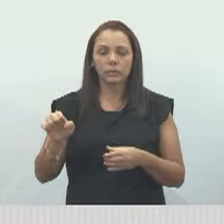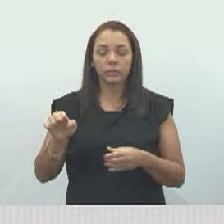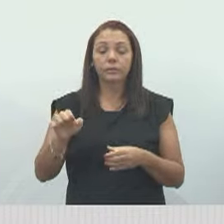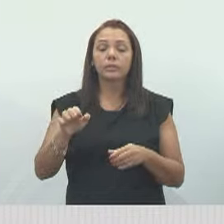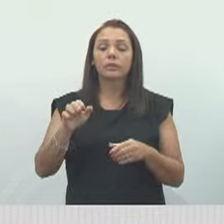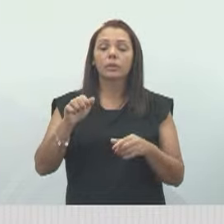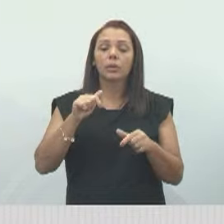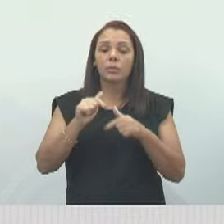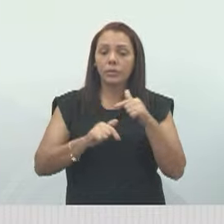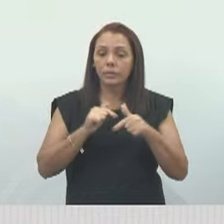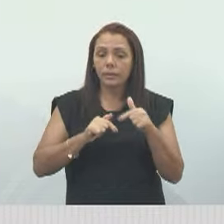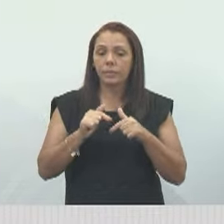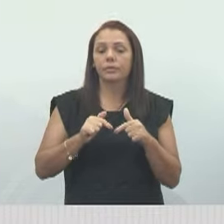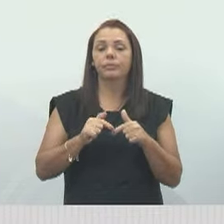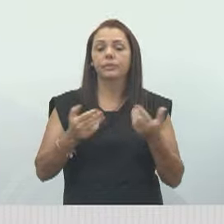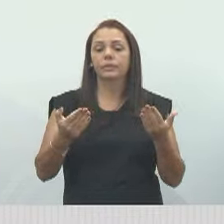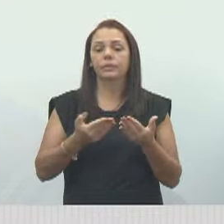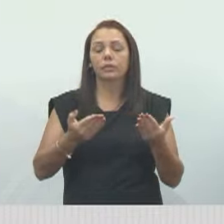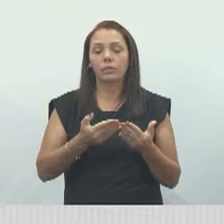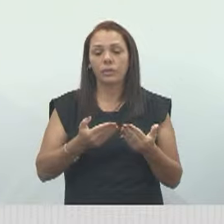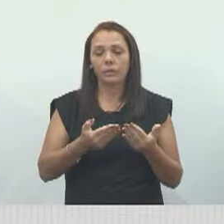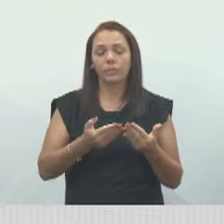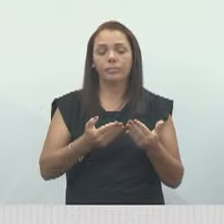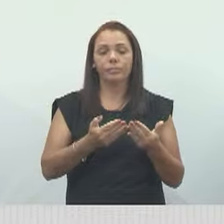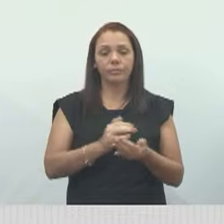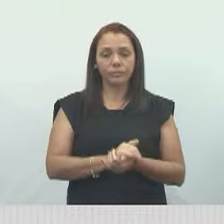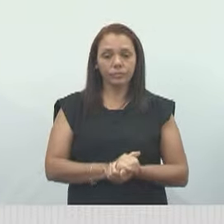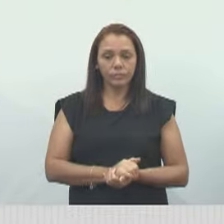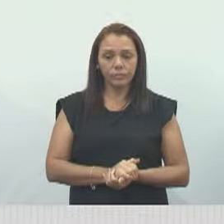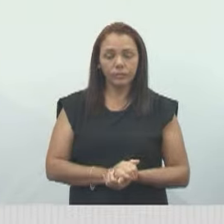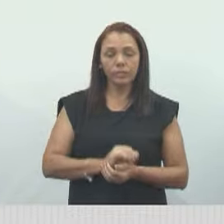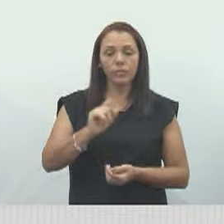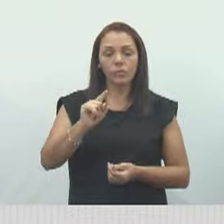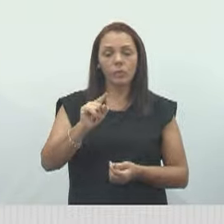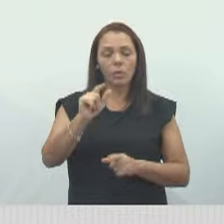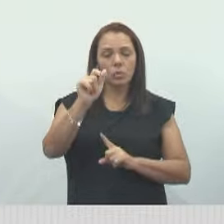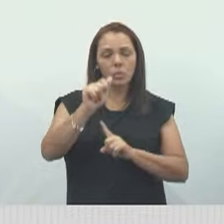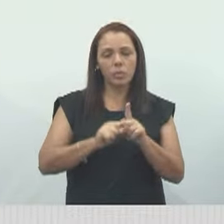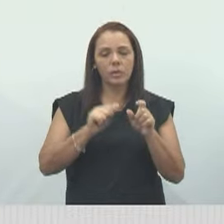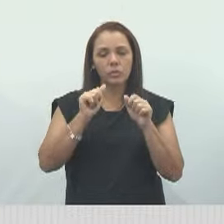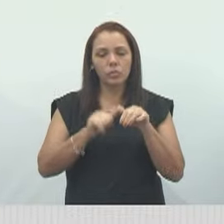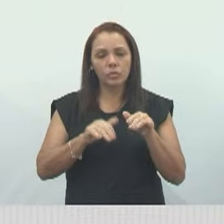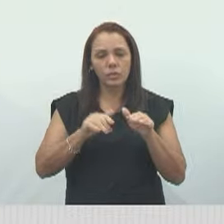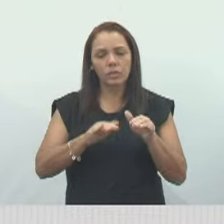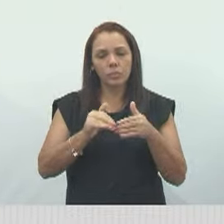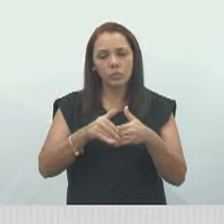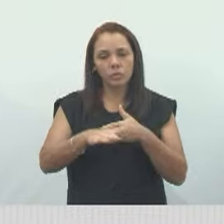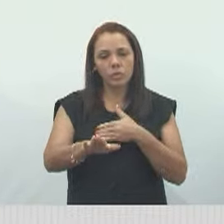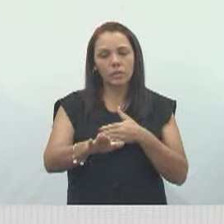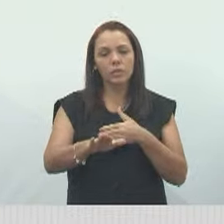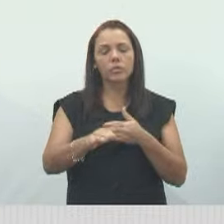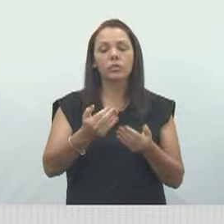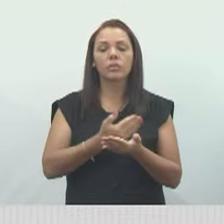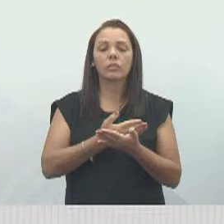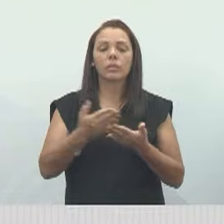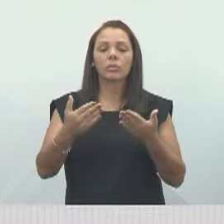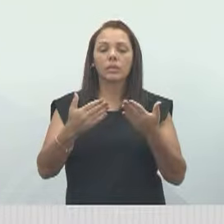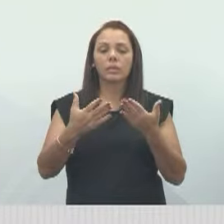esse trabalho. E agora, a partir do mês de setembro, vai começar também a